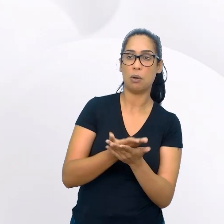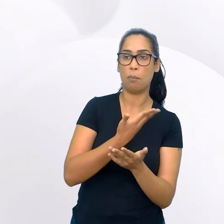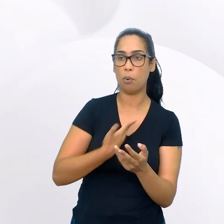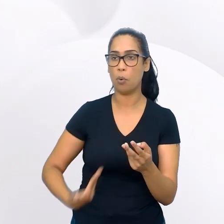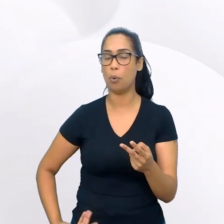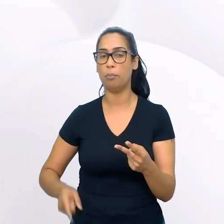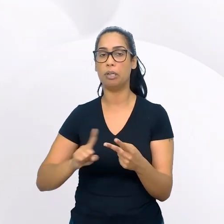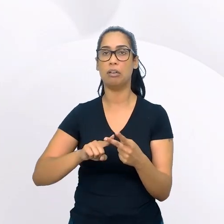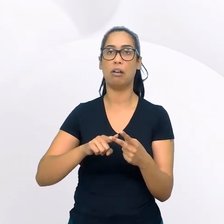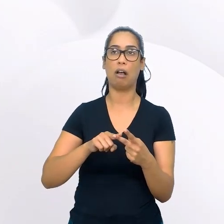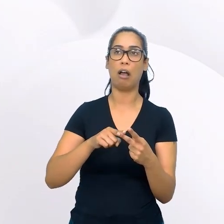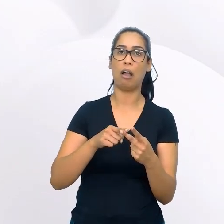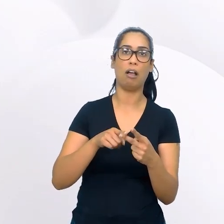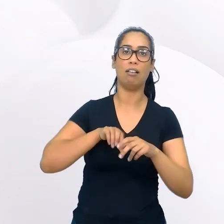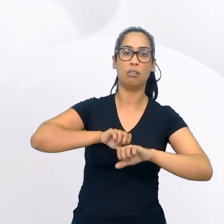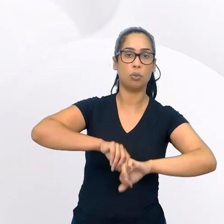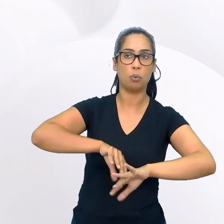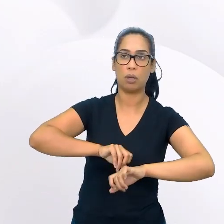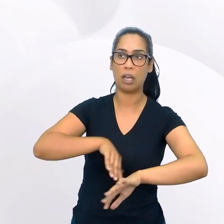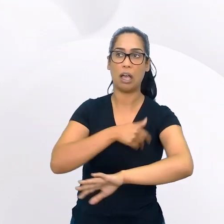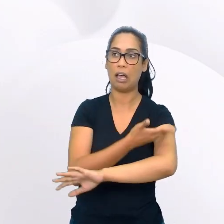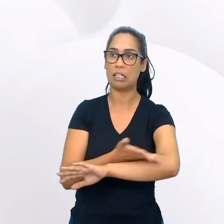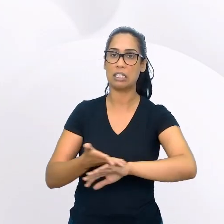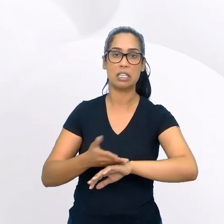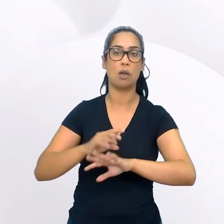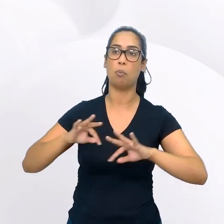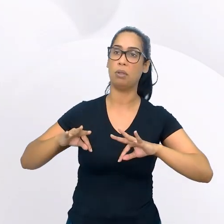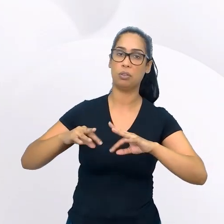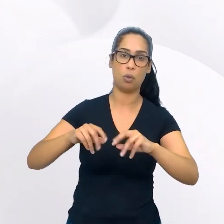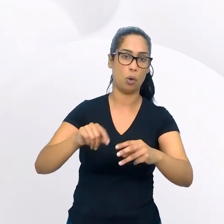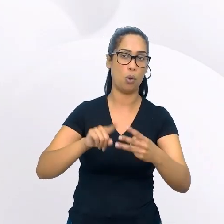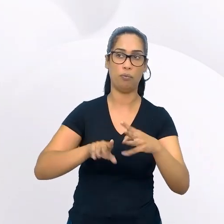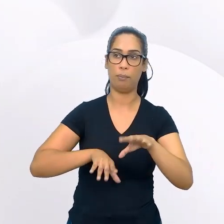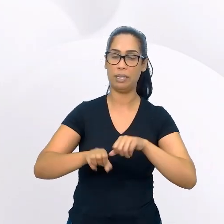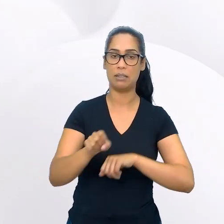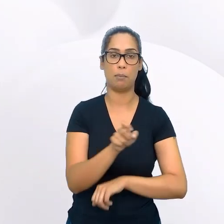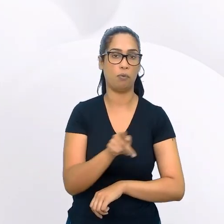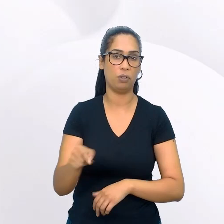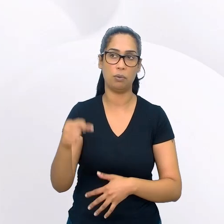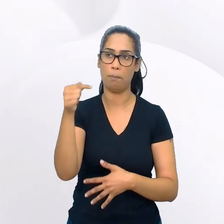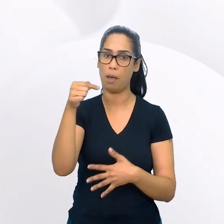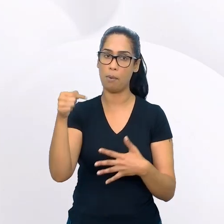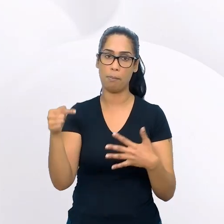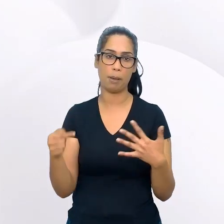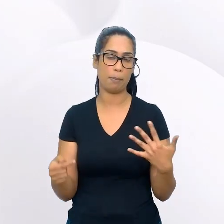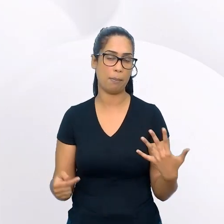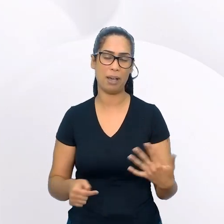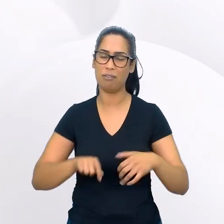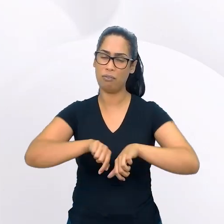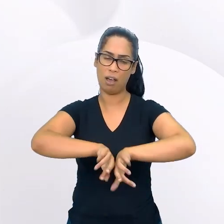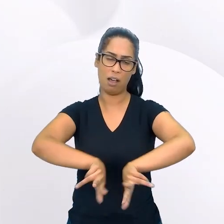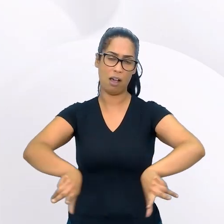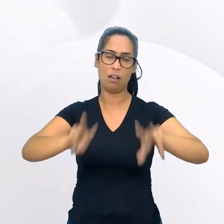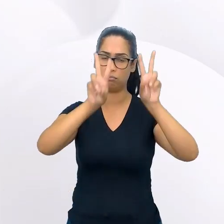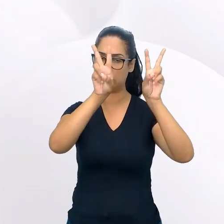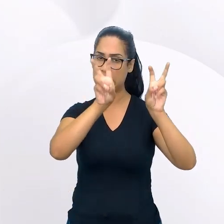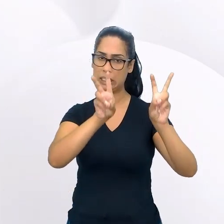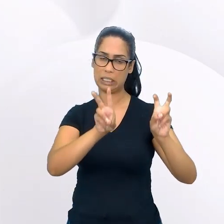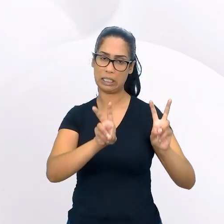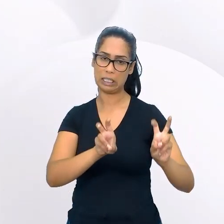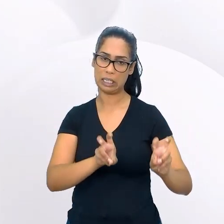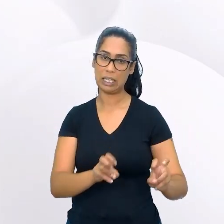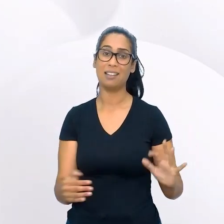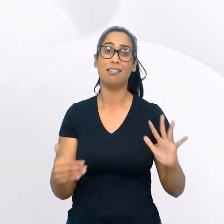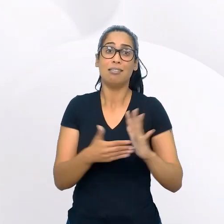para todos a formação de professor entre outras temáticas que estão que estão discutidas